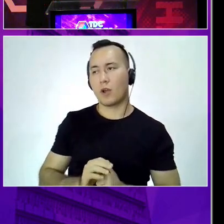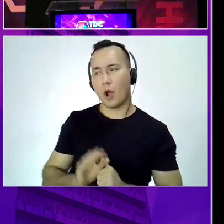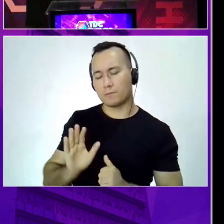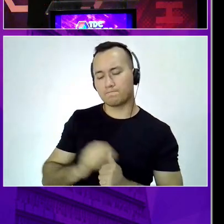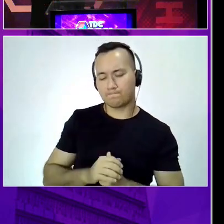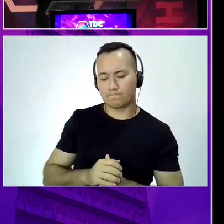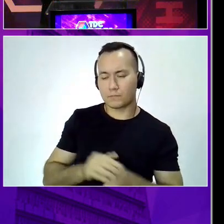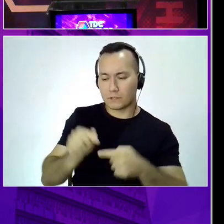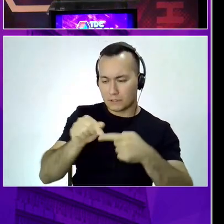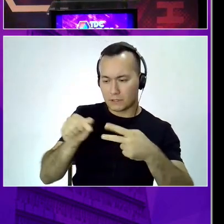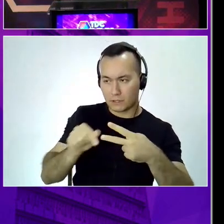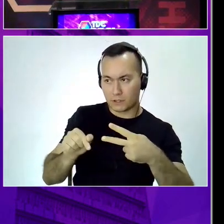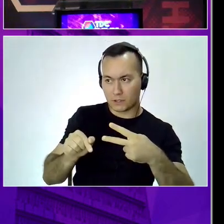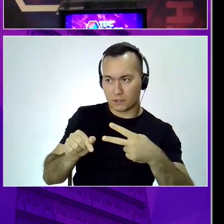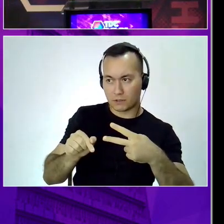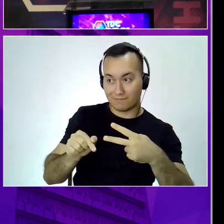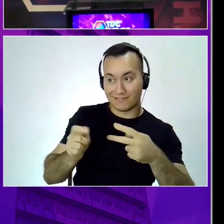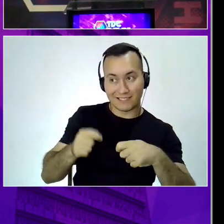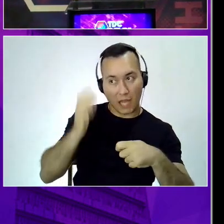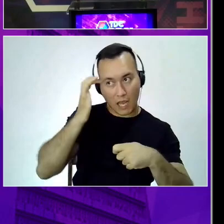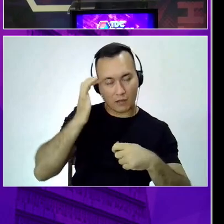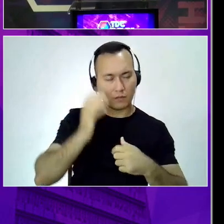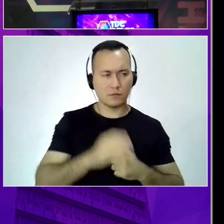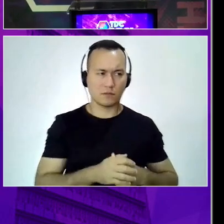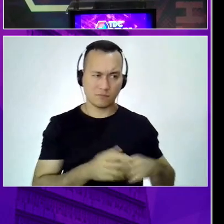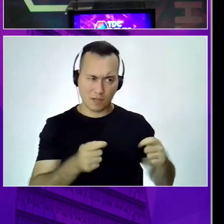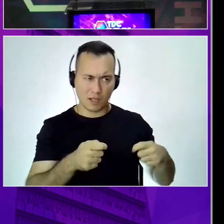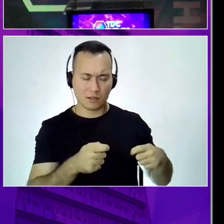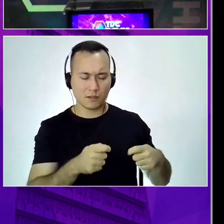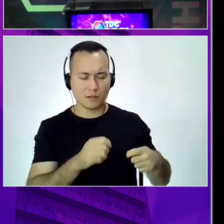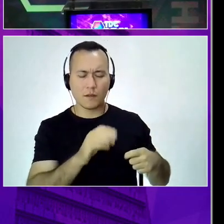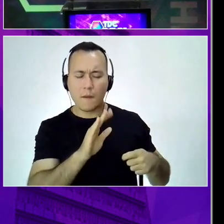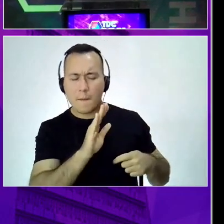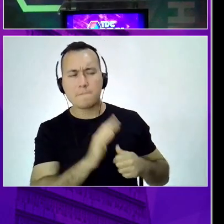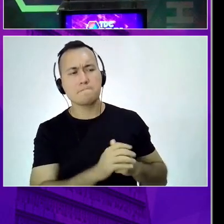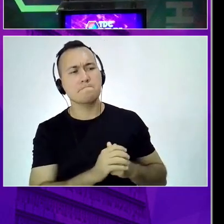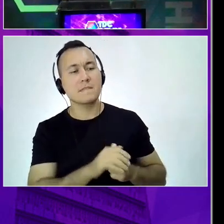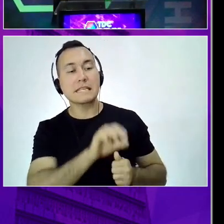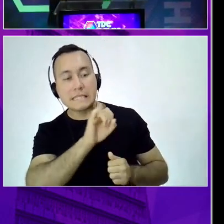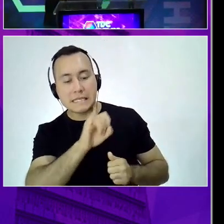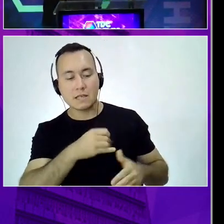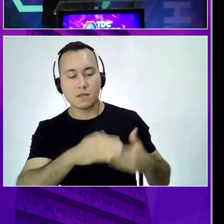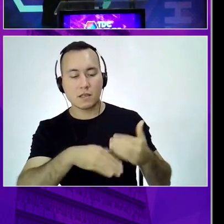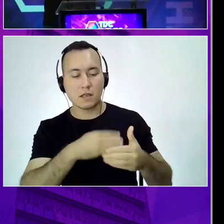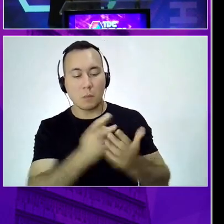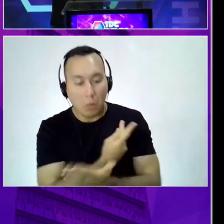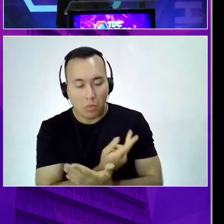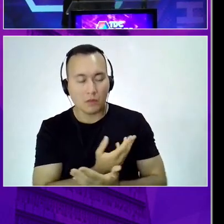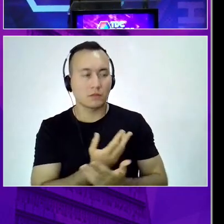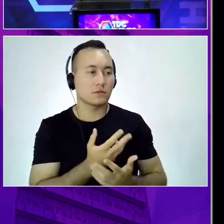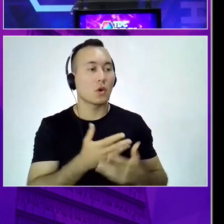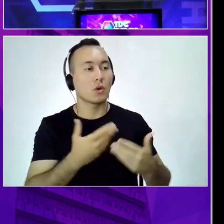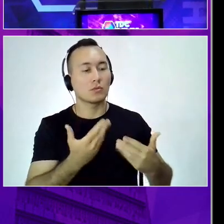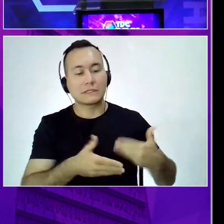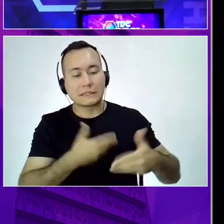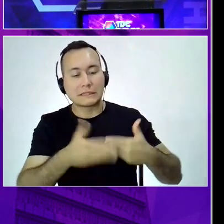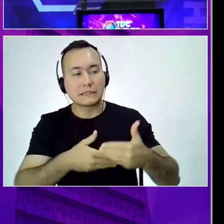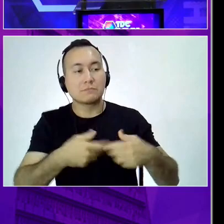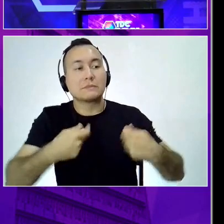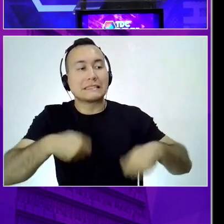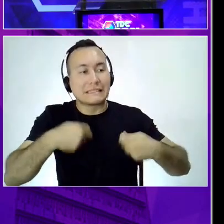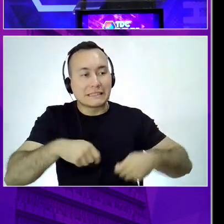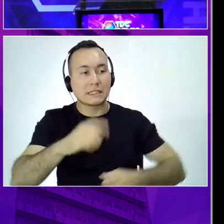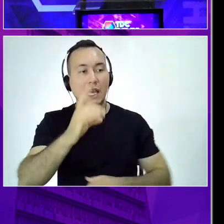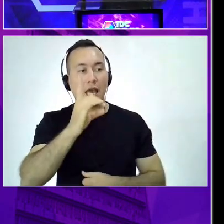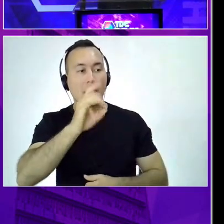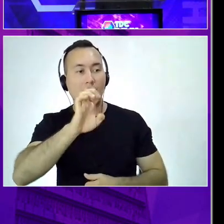já pensou como é que tu vai fazer o rollout dessa aplicação? E se der algum pau, como é que tu vai no deploy, como é que tu vai voltar ao que estava antes? E se tu voltar ao que